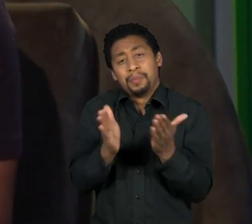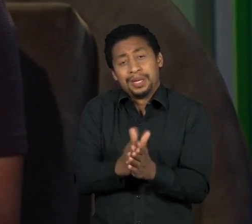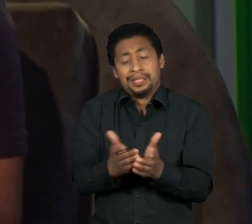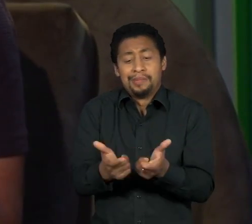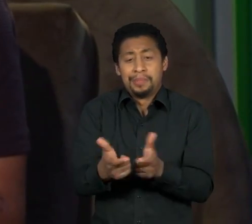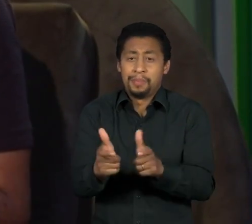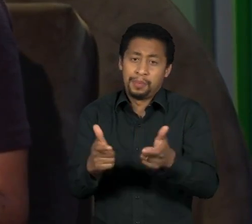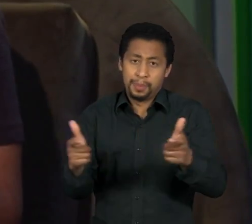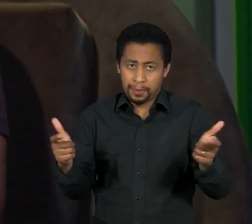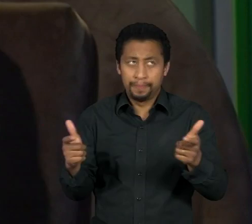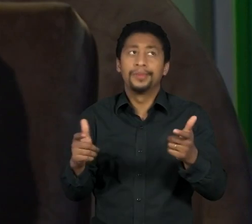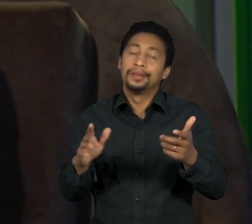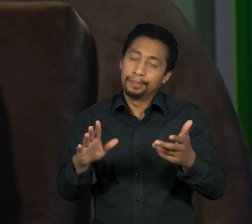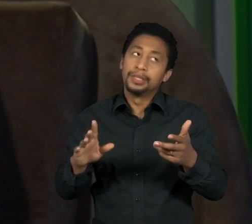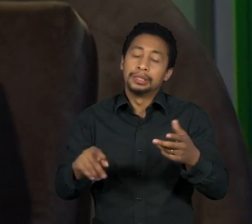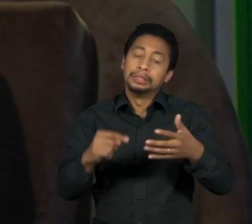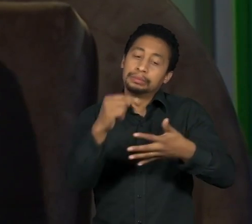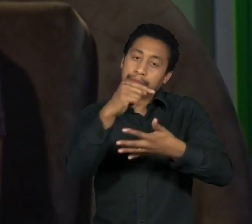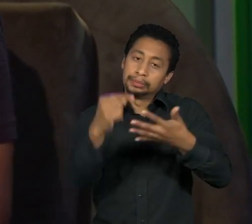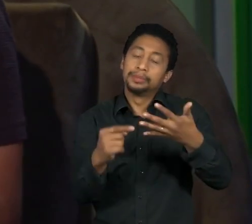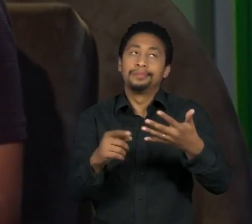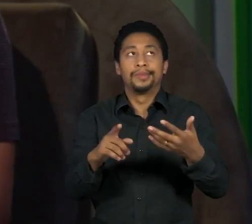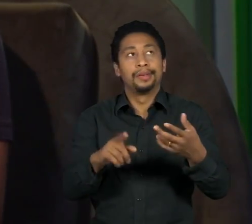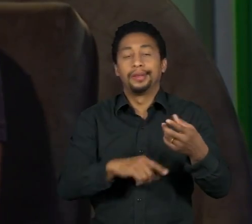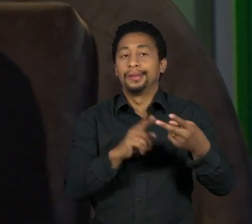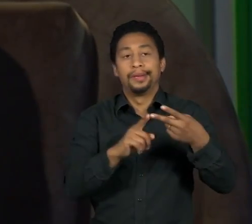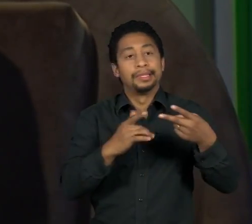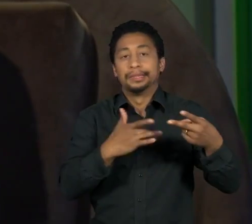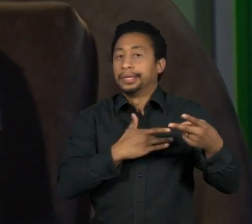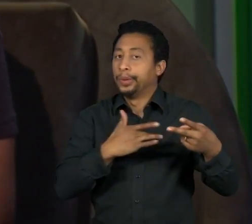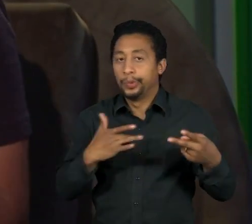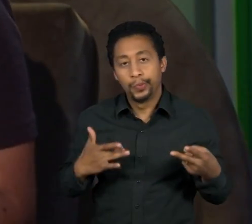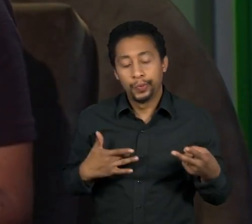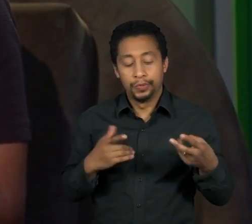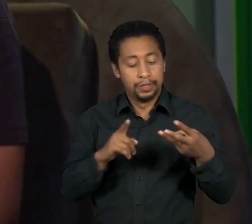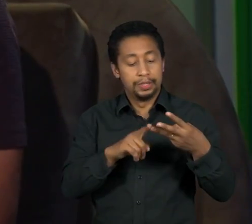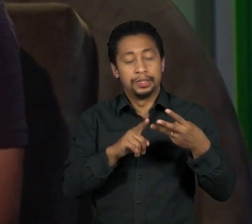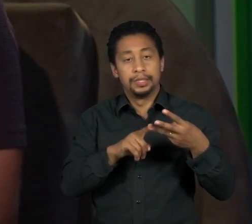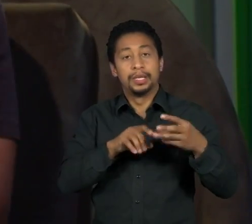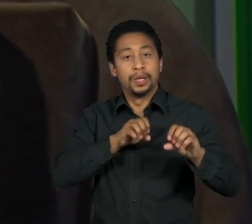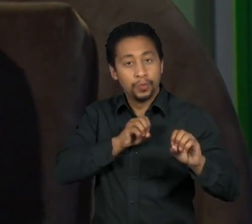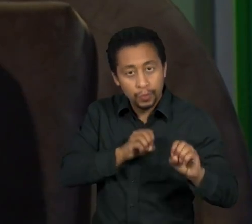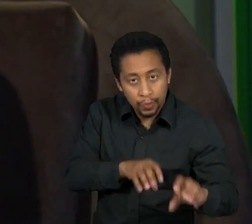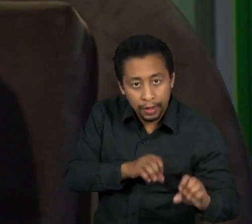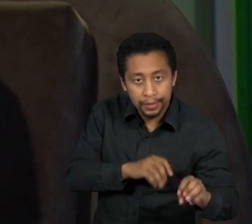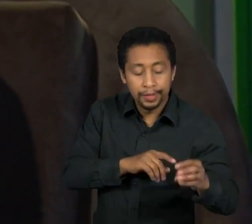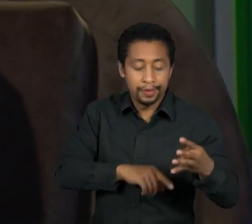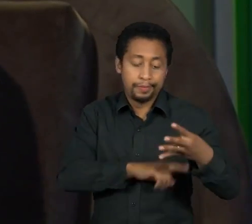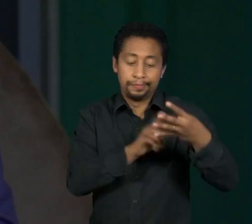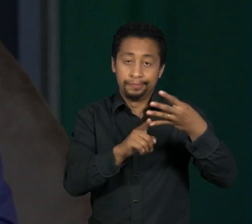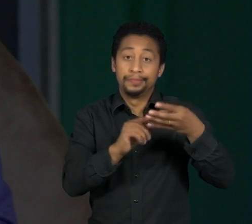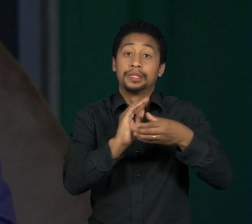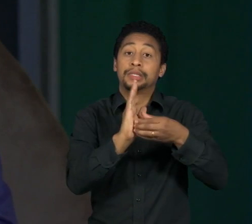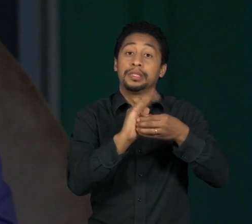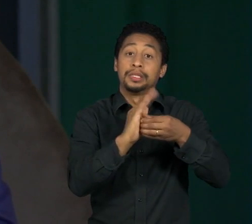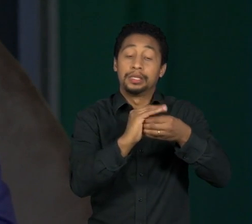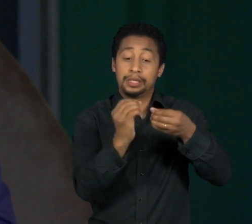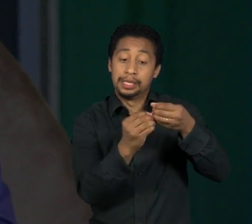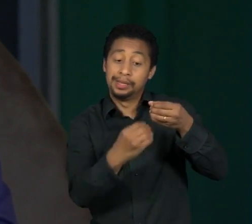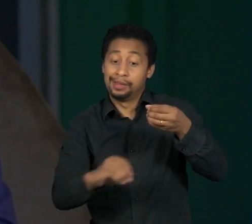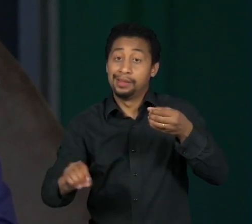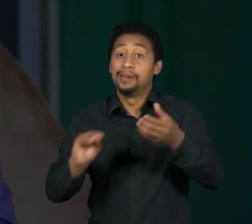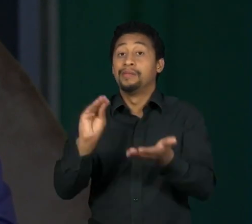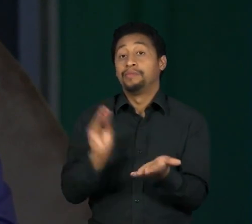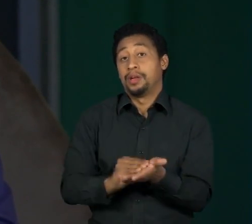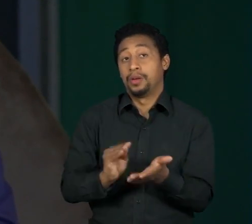vários outros. A pobreza, ela passa por saúde, ela passa por educação, ela passa pelo saneamento básico. Na última década, a gente chegou